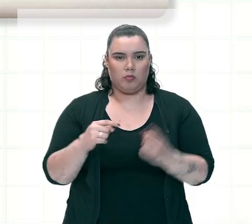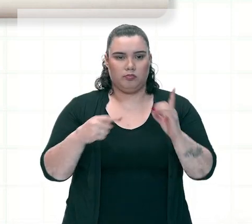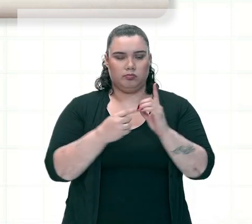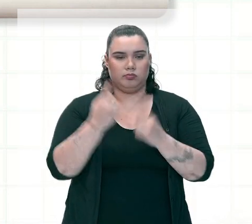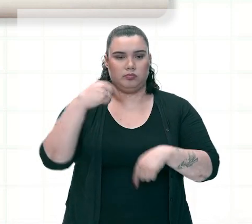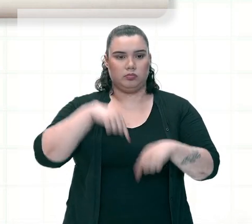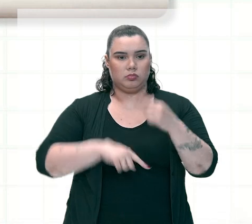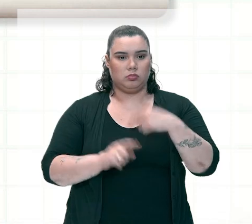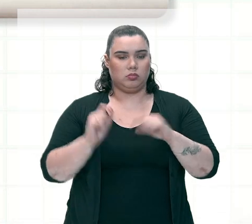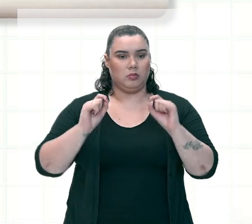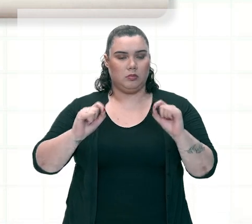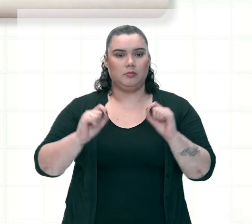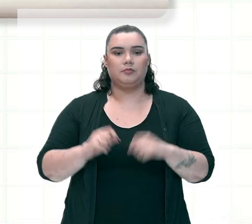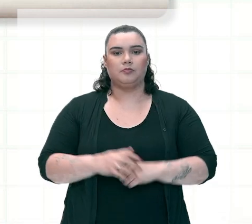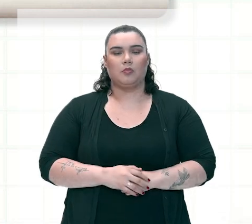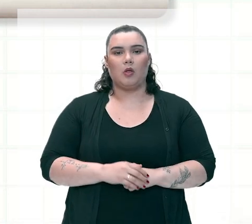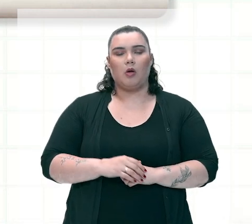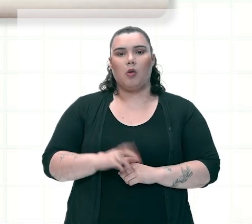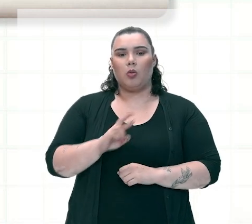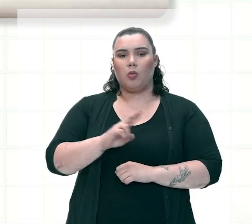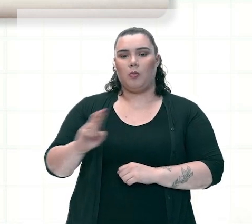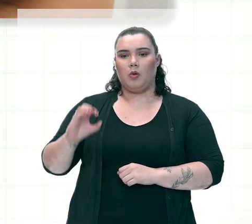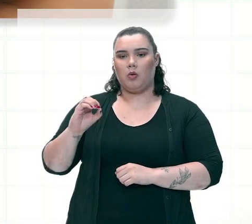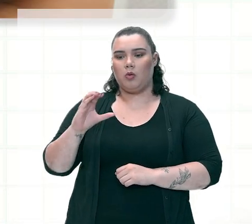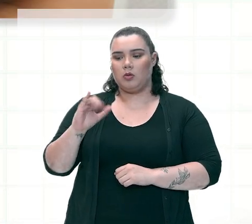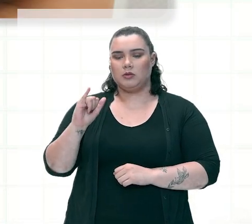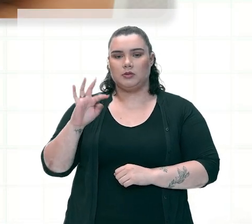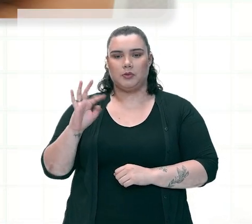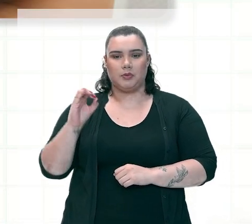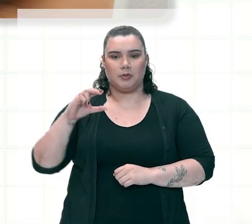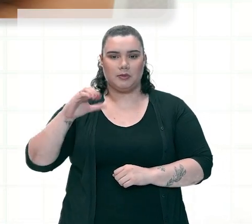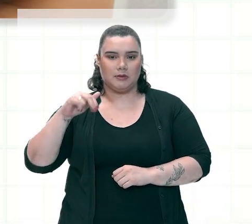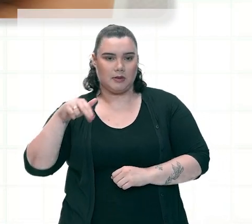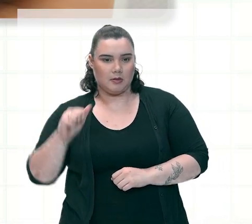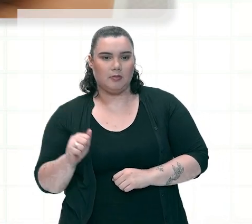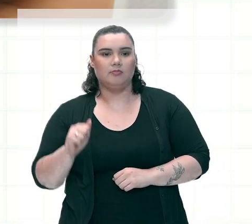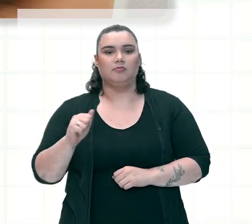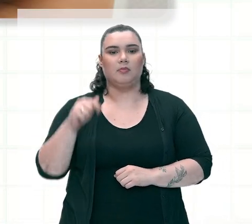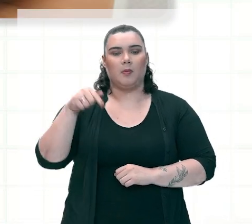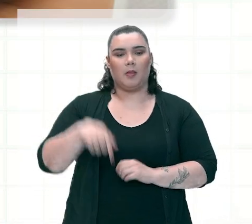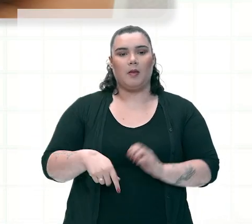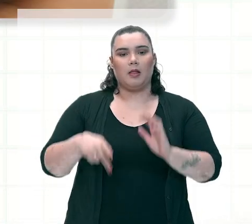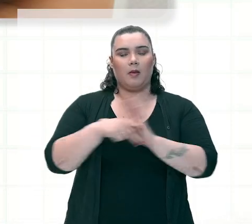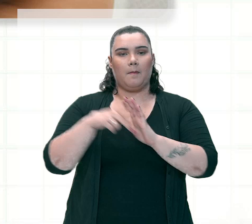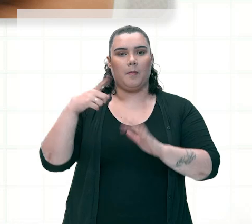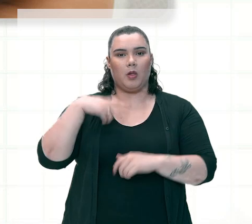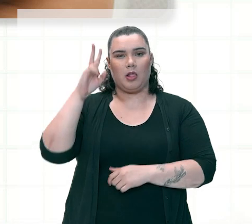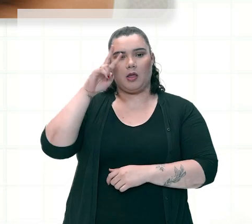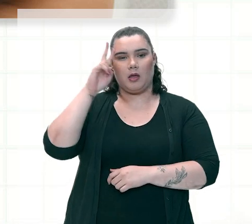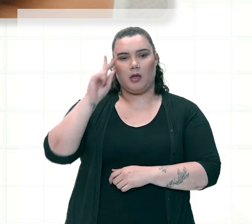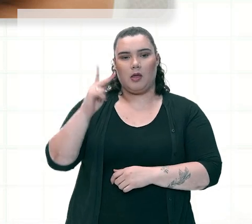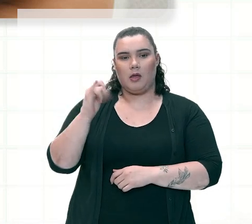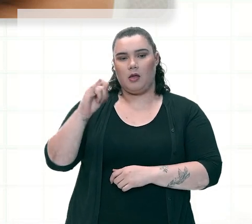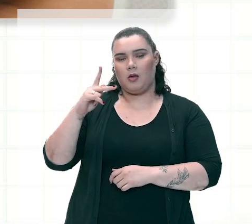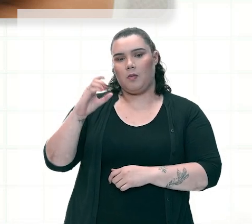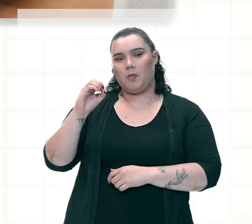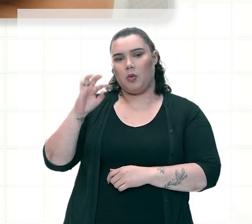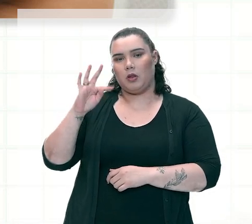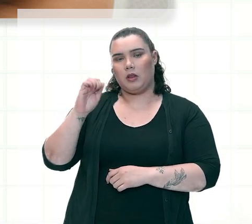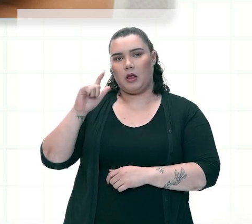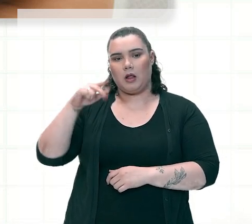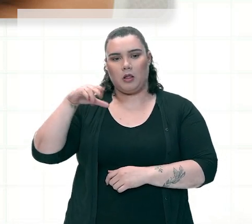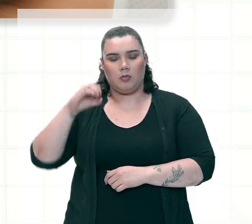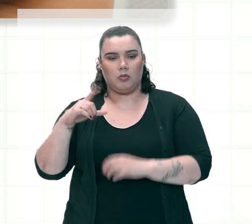ali no nosso corpo, que é a ocitocina. E a ocitocina é um hormônio produzido no hipotálamo e armazenado